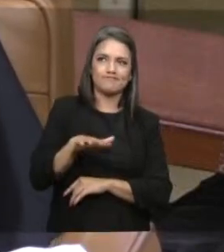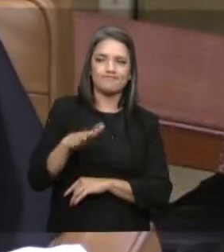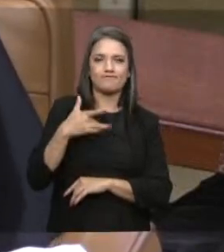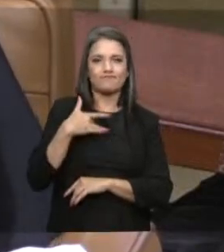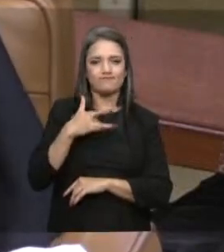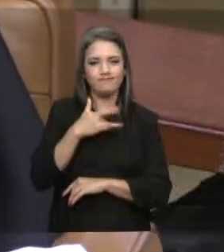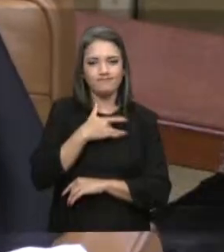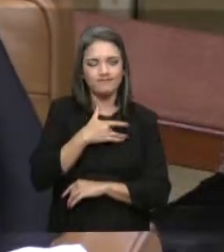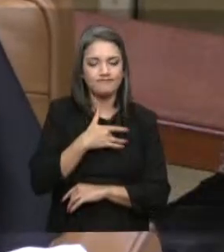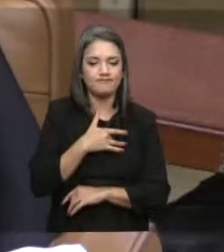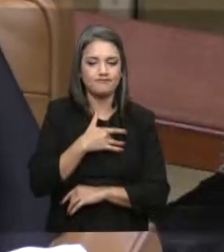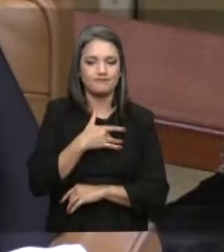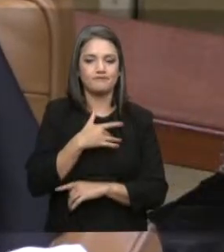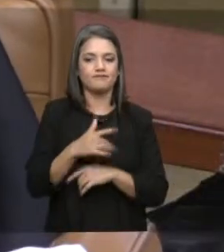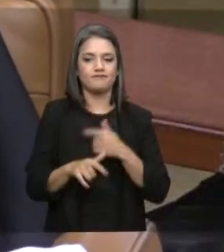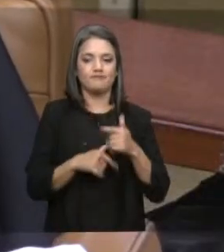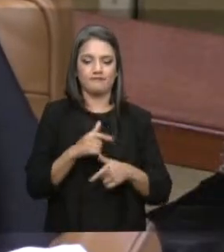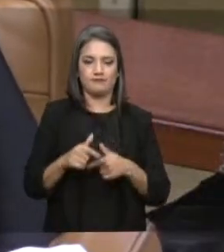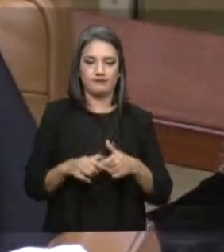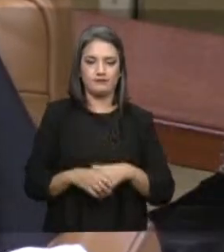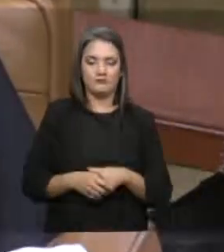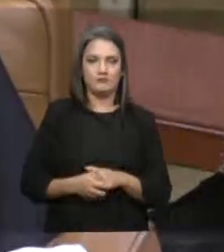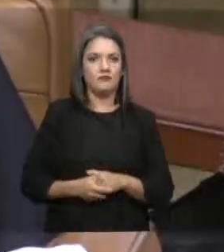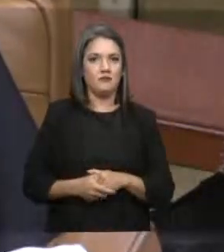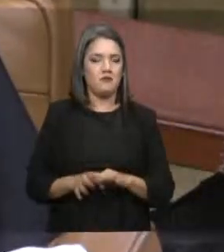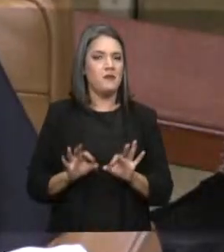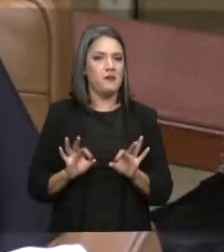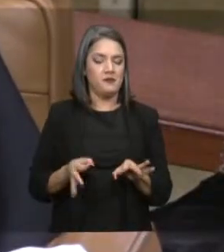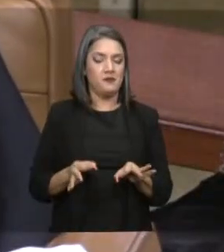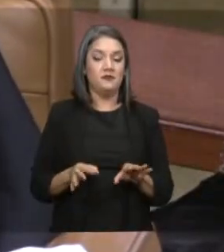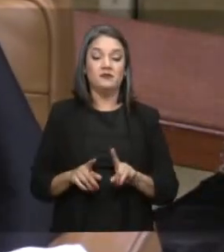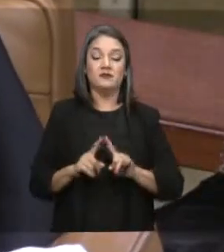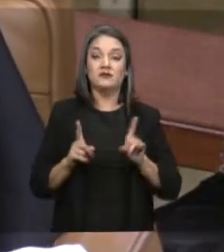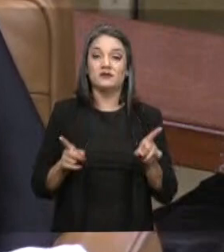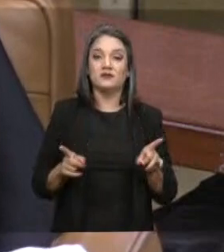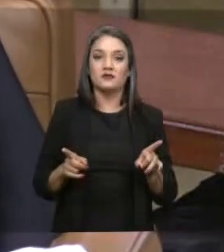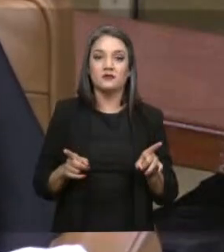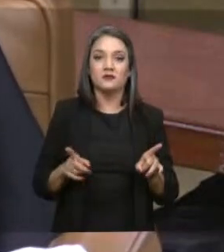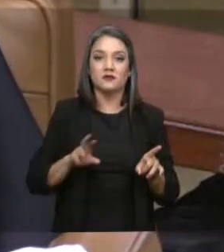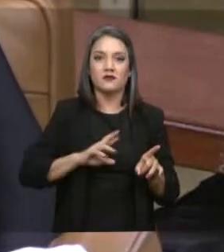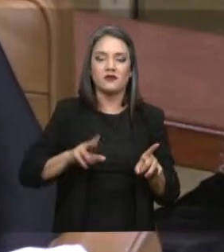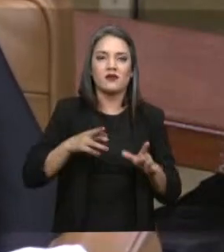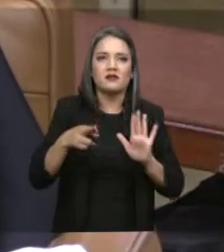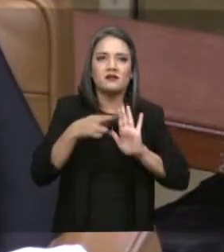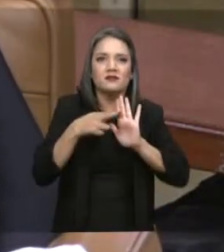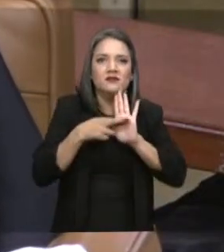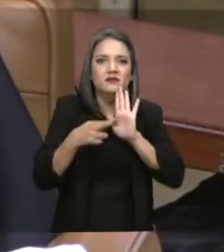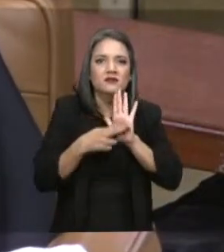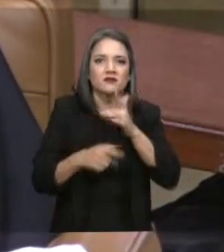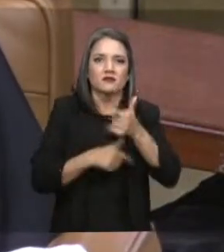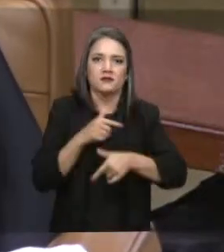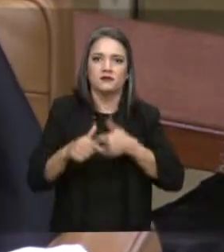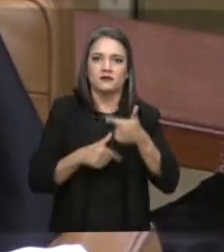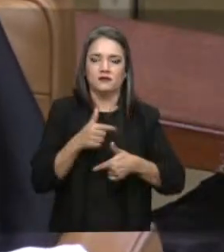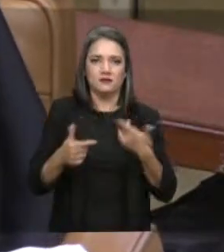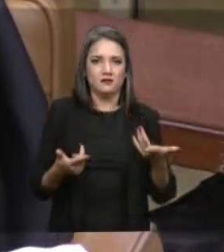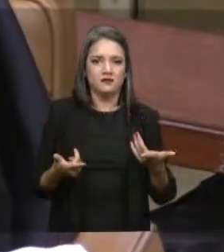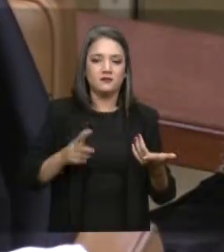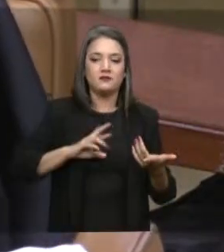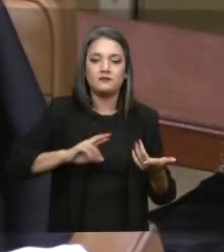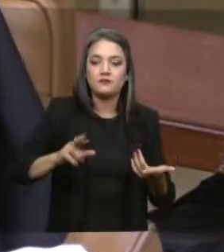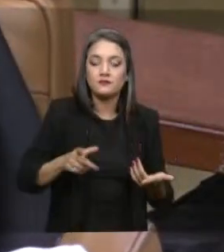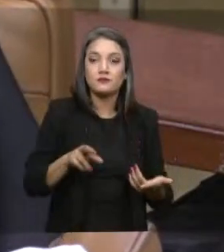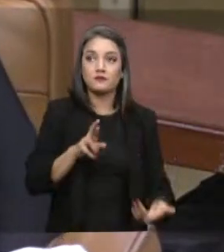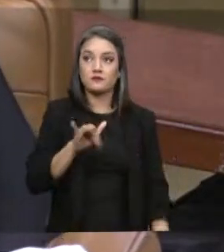saúde ocupacional isso Não há dúvida alguma mas não trata de regime de trabalho não trata